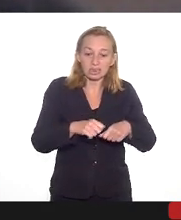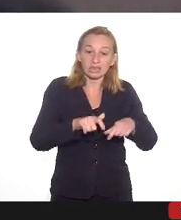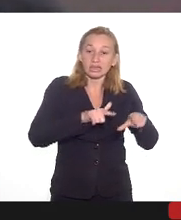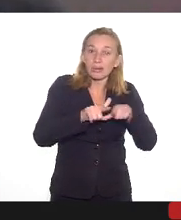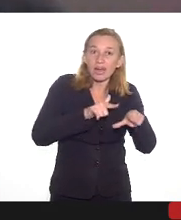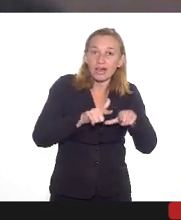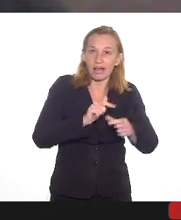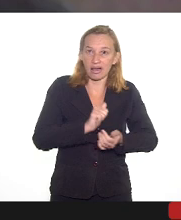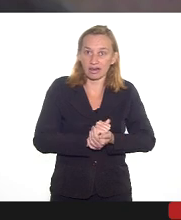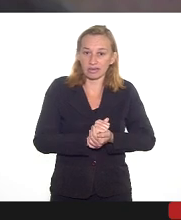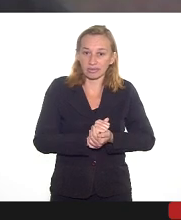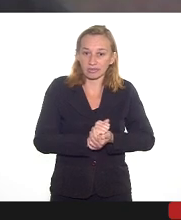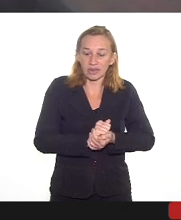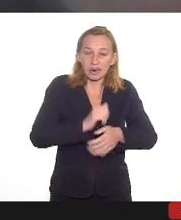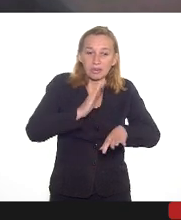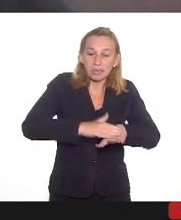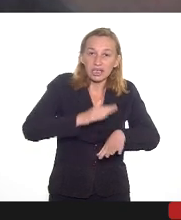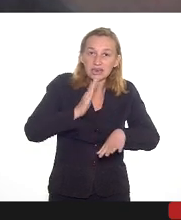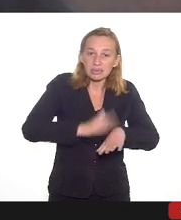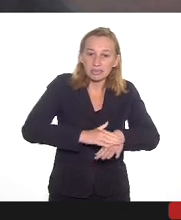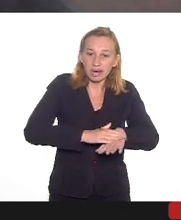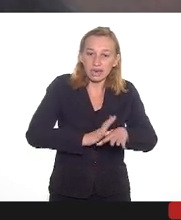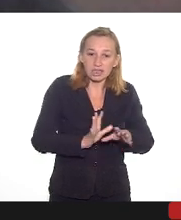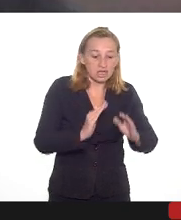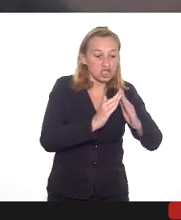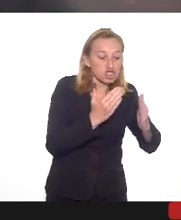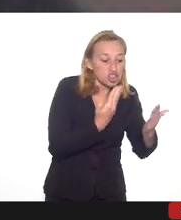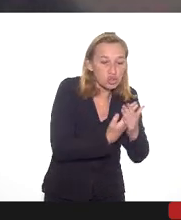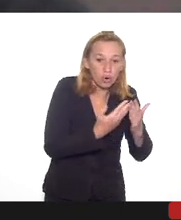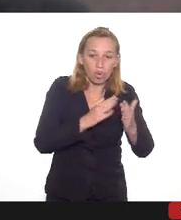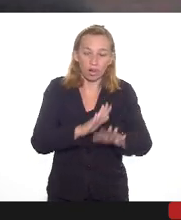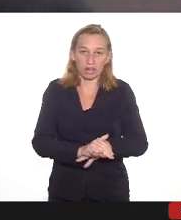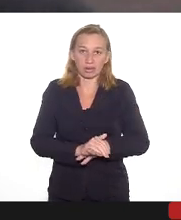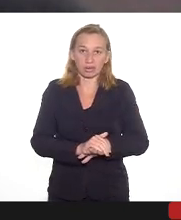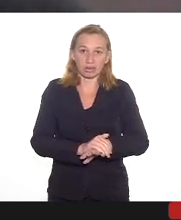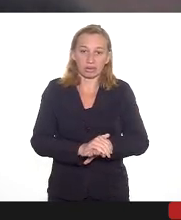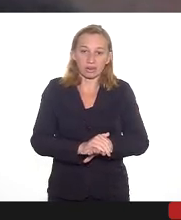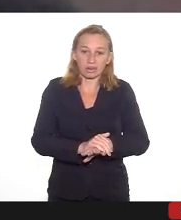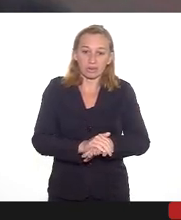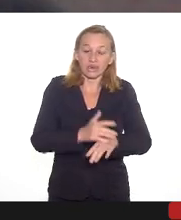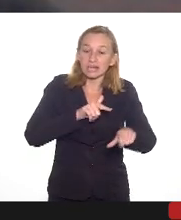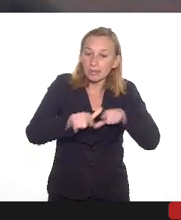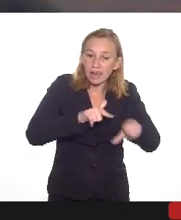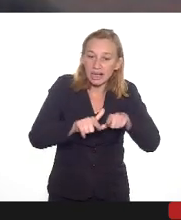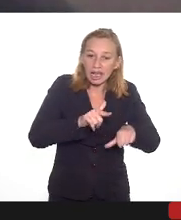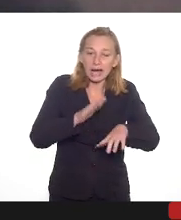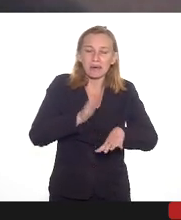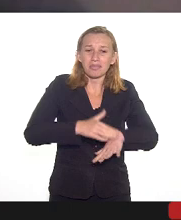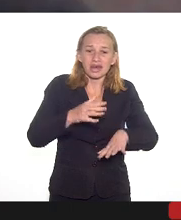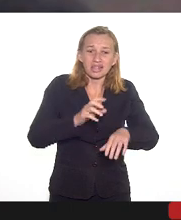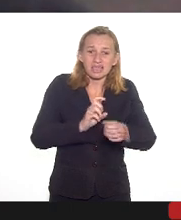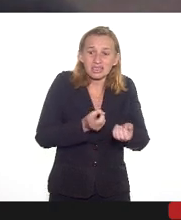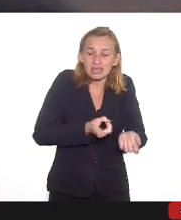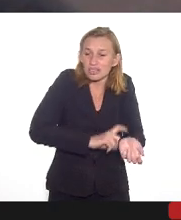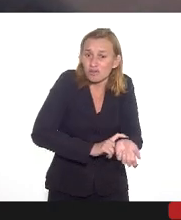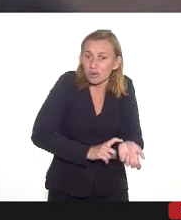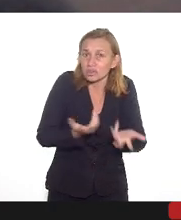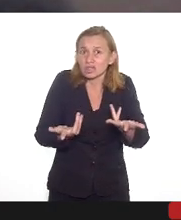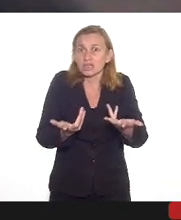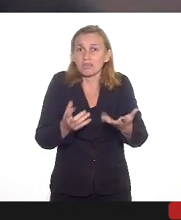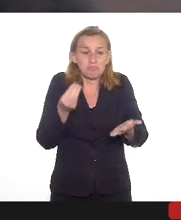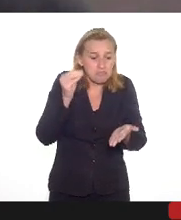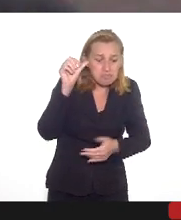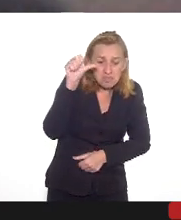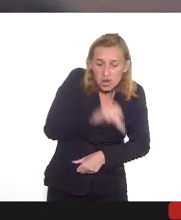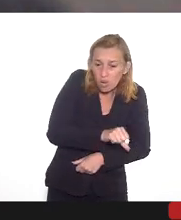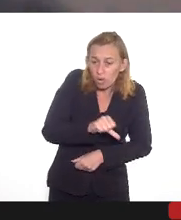colégio a mais que um professor precisa dar aula, é mais estresse, é mais adoecimento mental, é pior qualidade